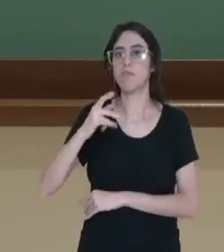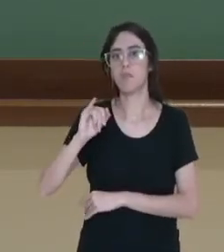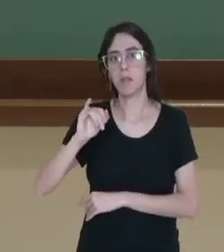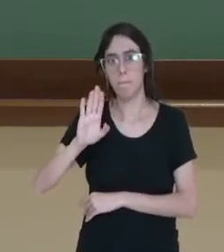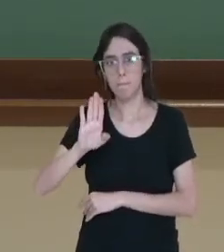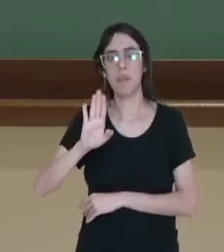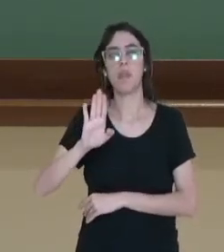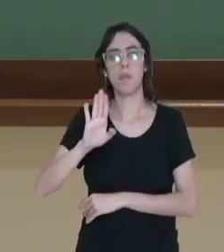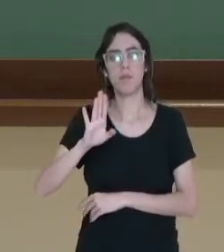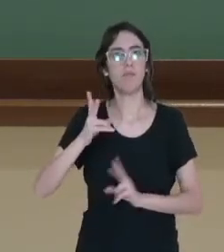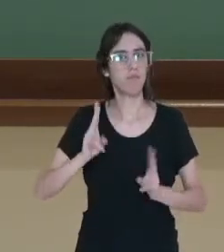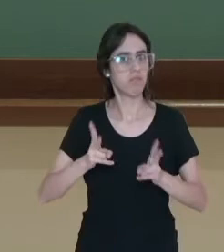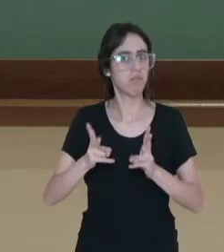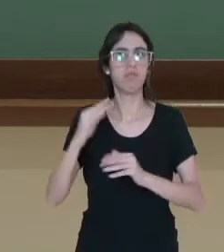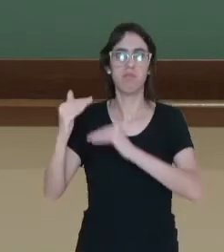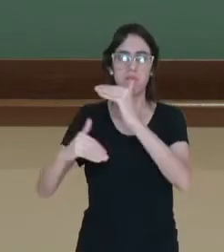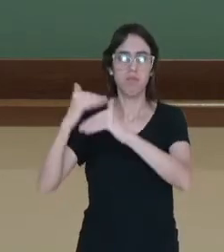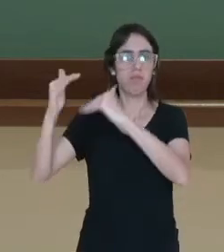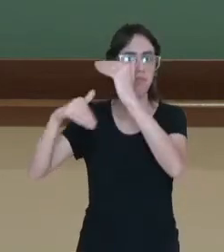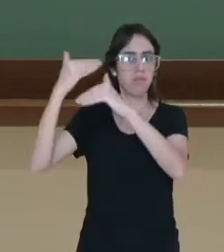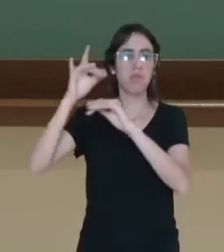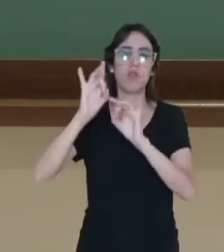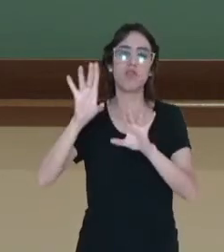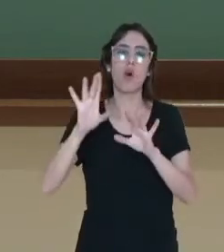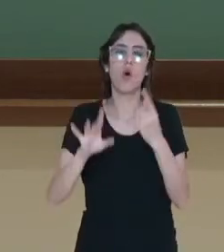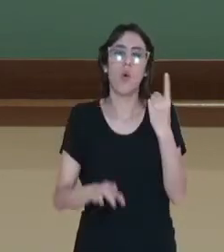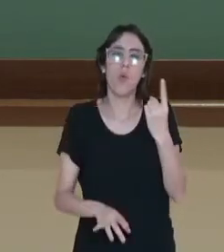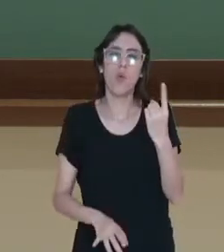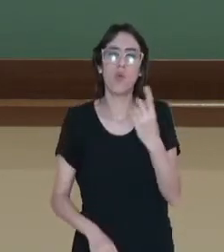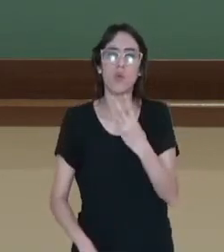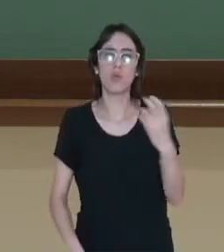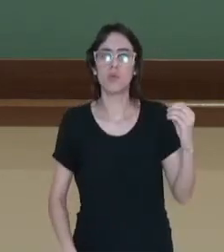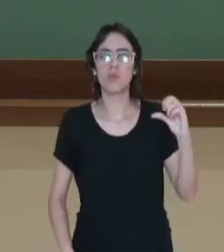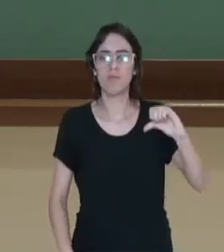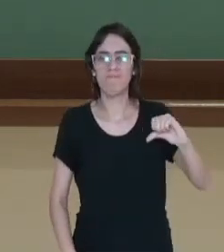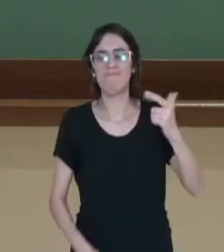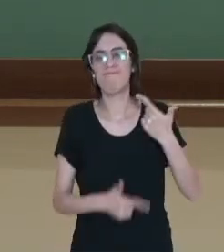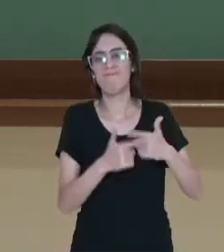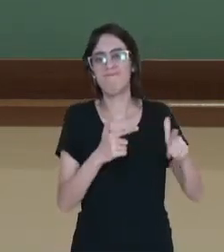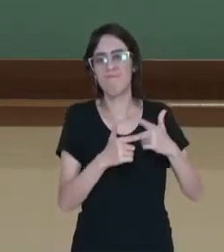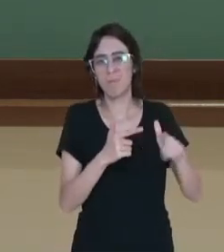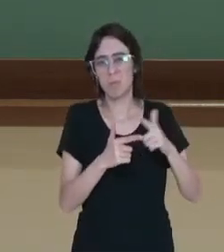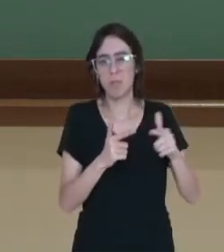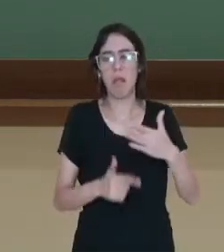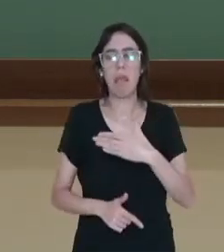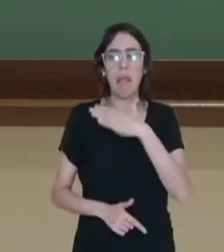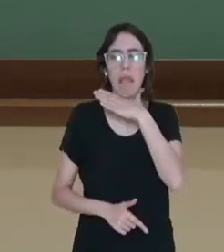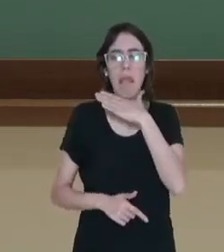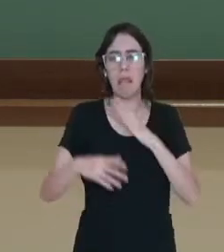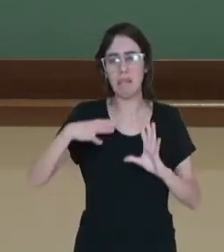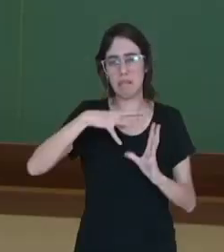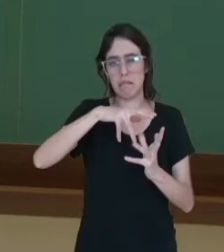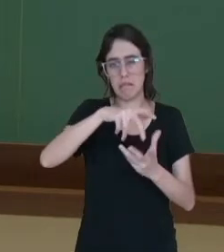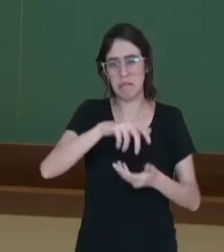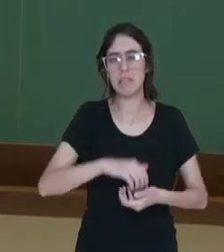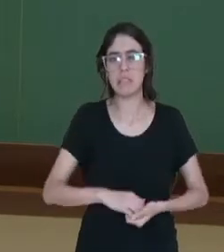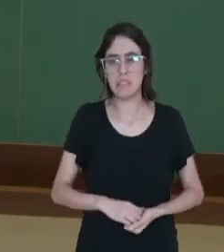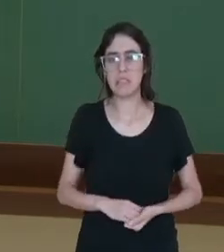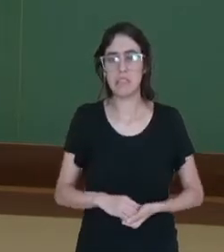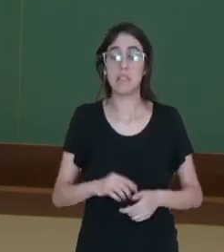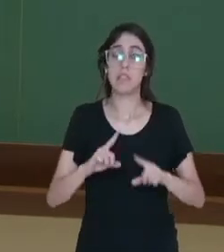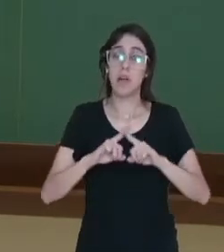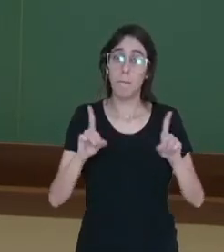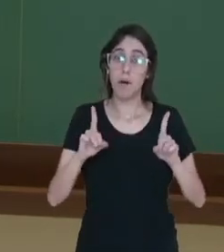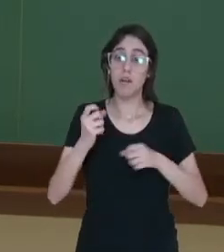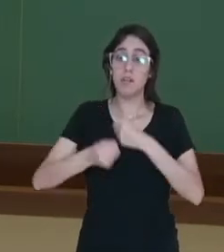em constante elevação, à exceção do ano 2010, reflexos da crise mundial de 2007 e 2008, mas que no